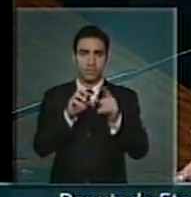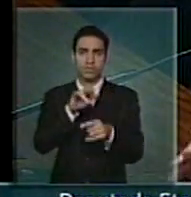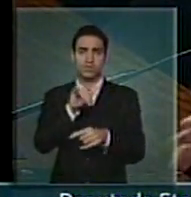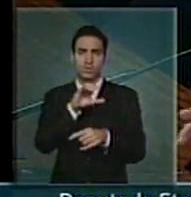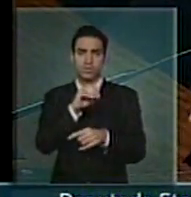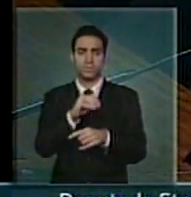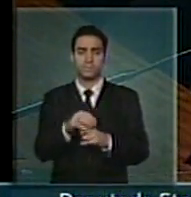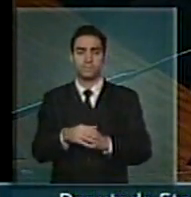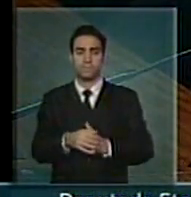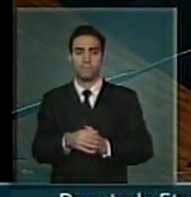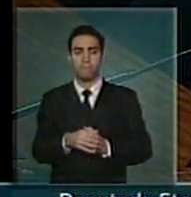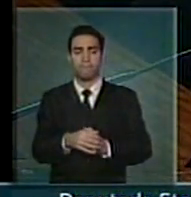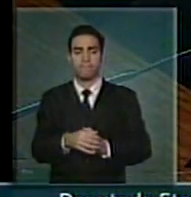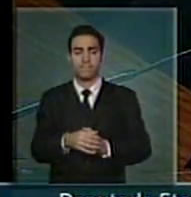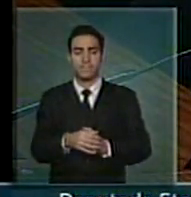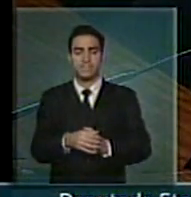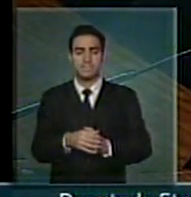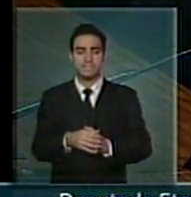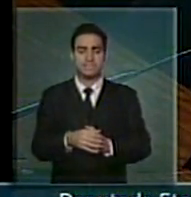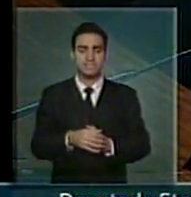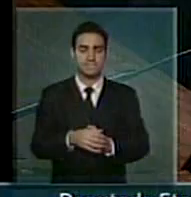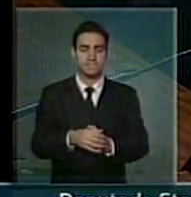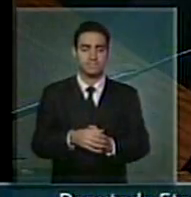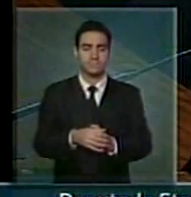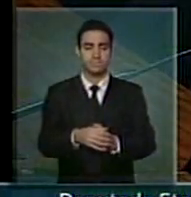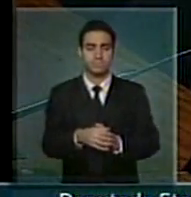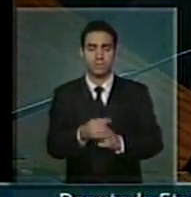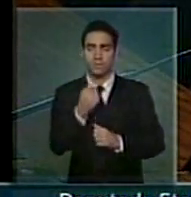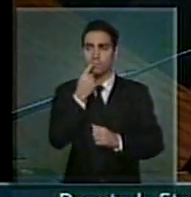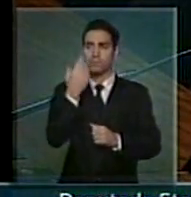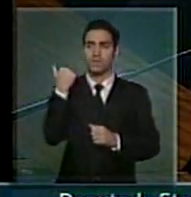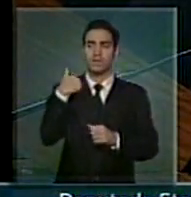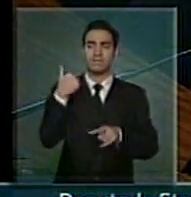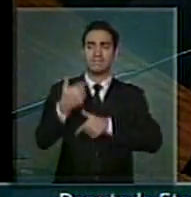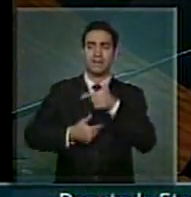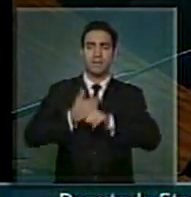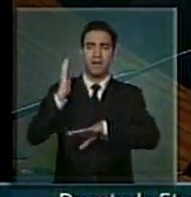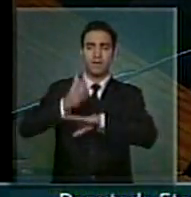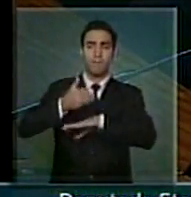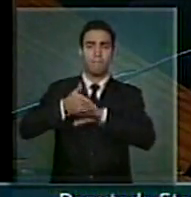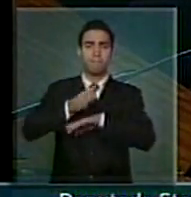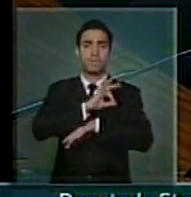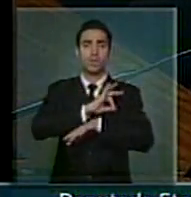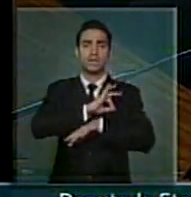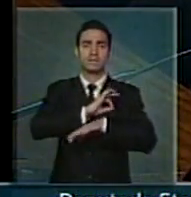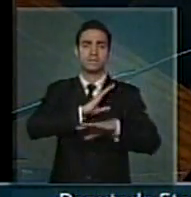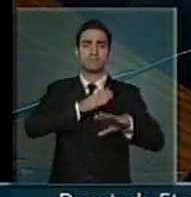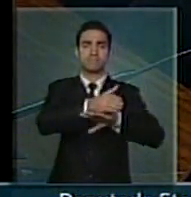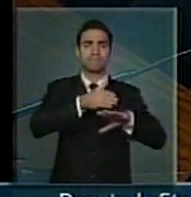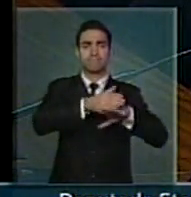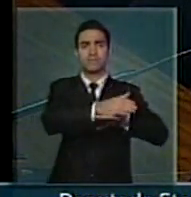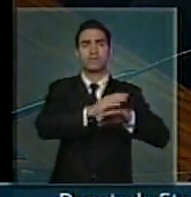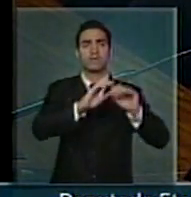etc. Nessas últimas ações policiais de ocupação,